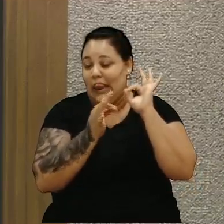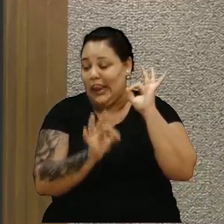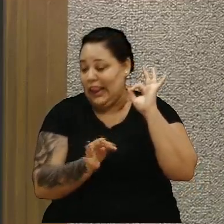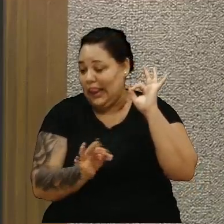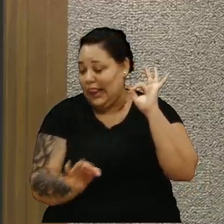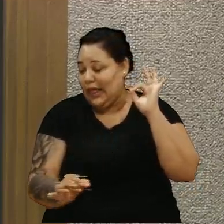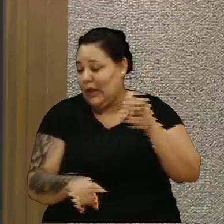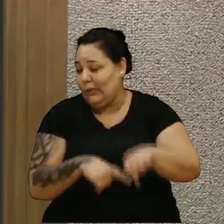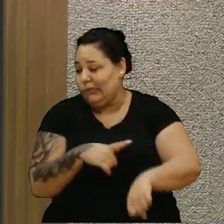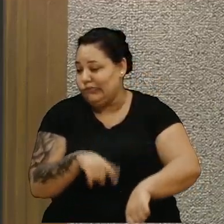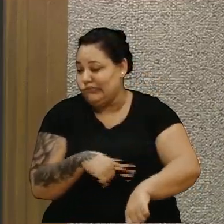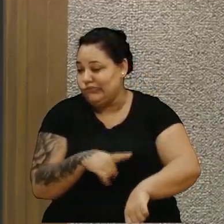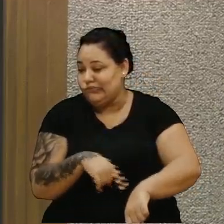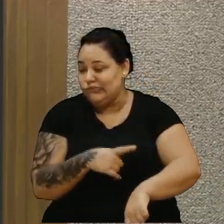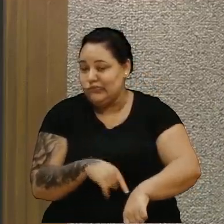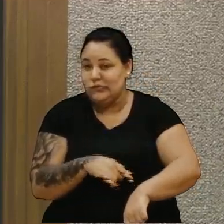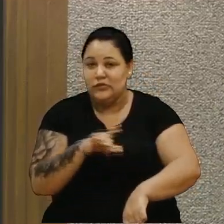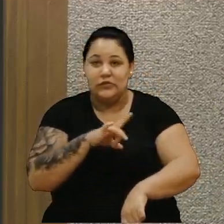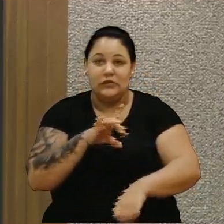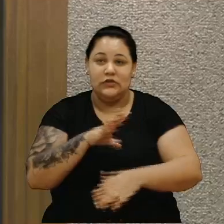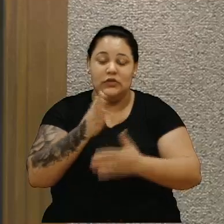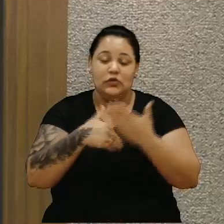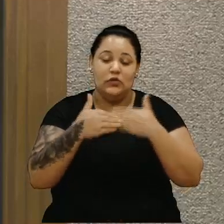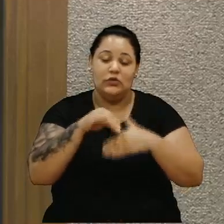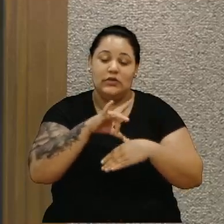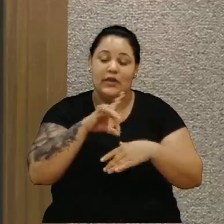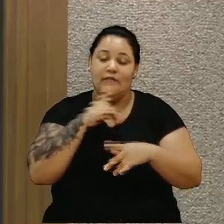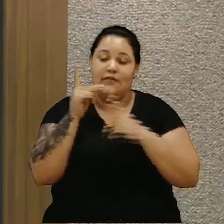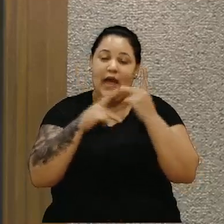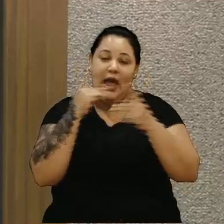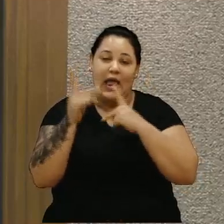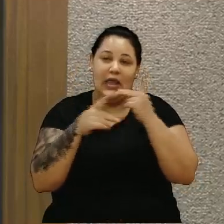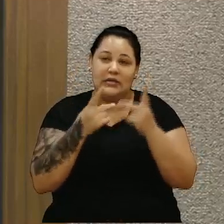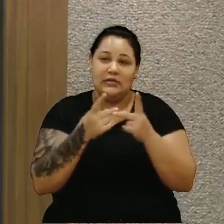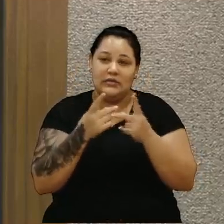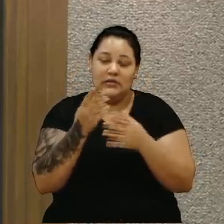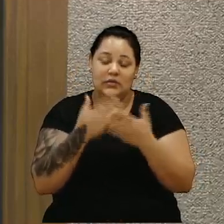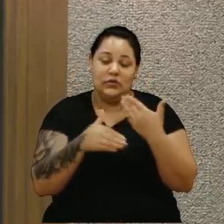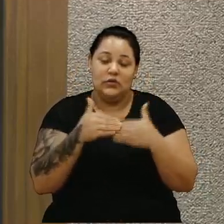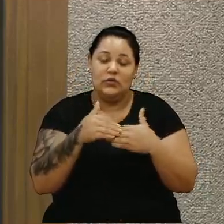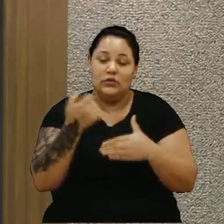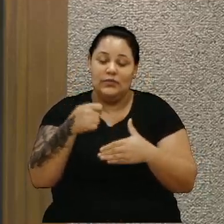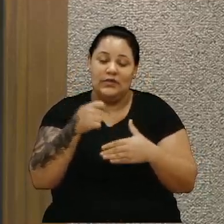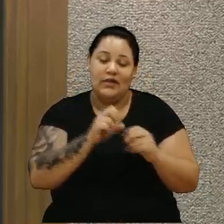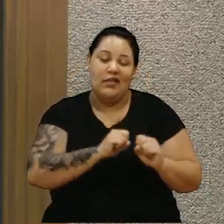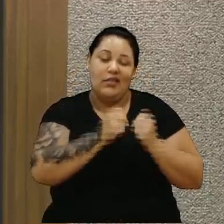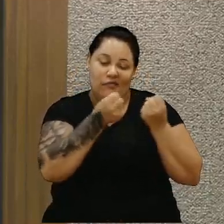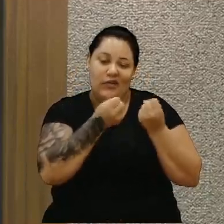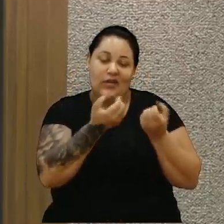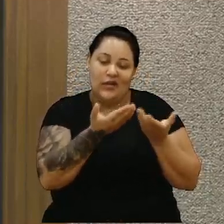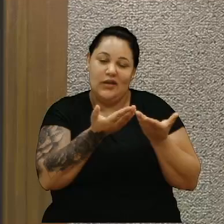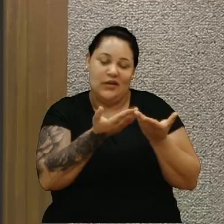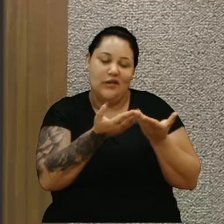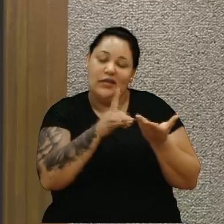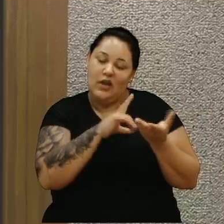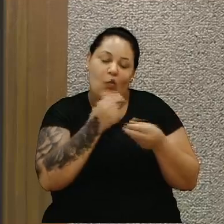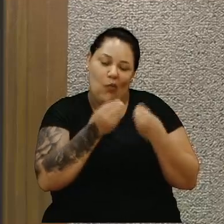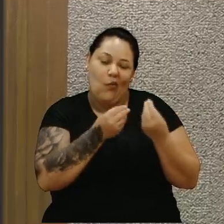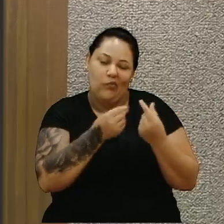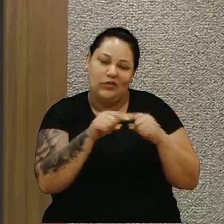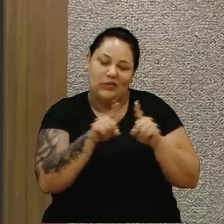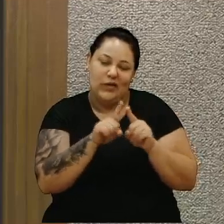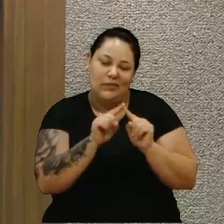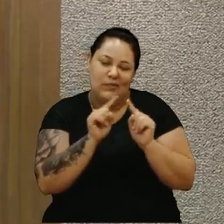sem dúvida nenhuma, né? E todos teriam argumentos aqui e todos teriam como se defender, mas eu